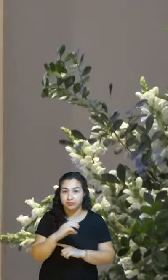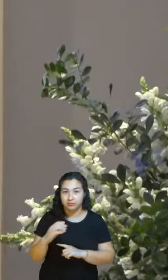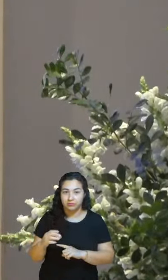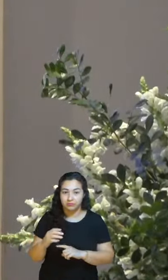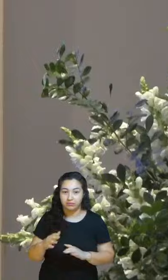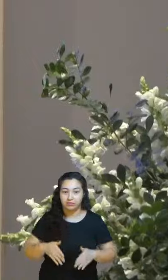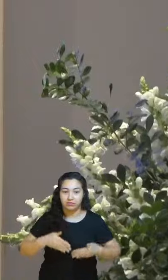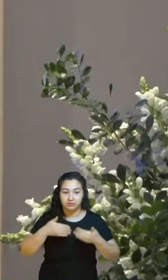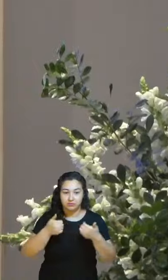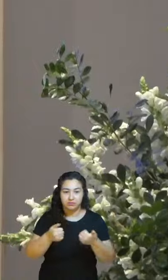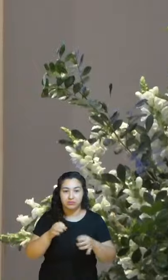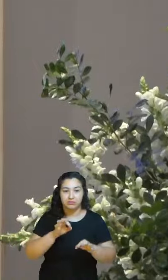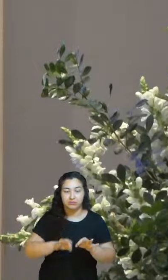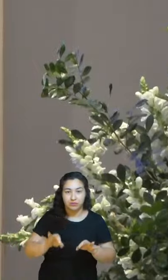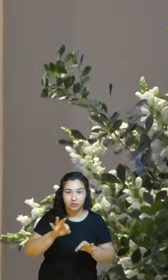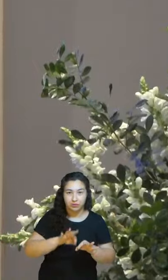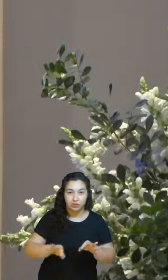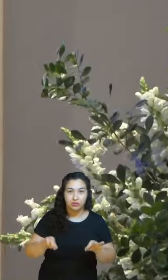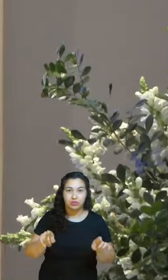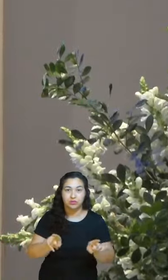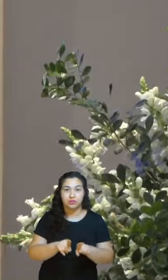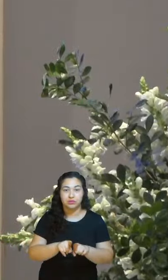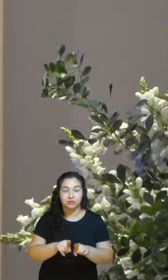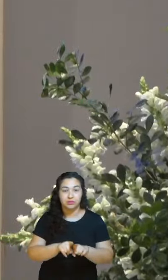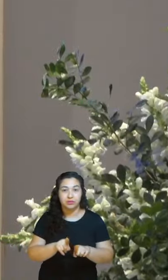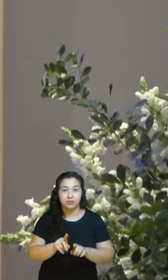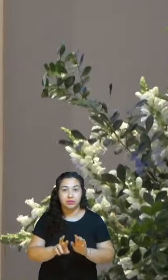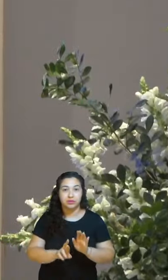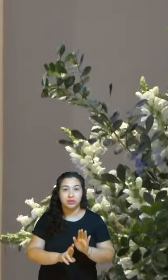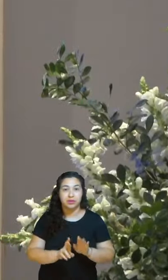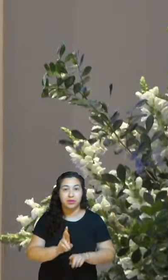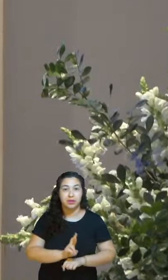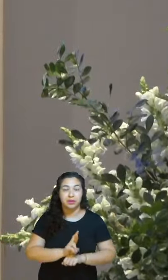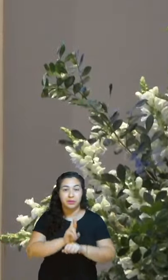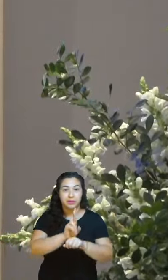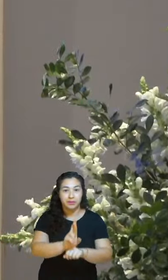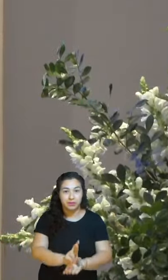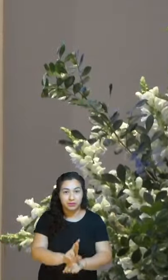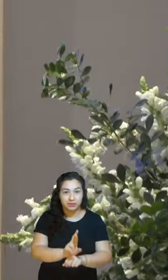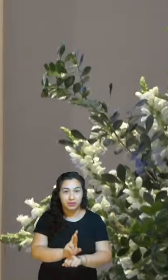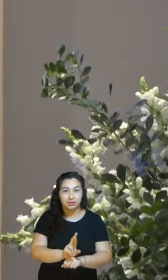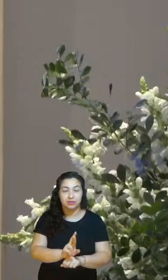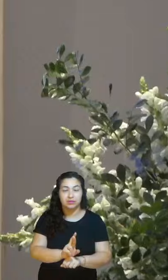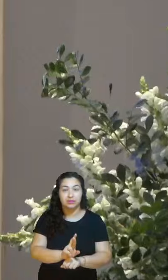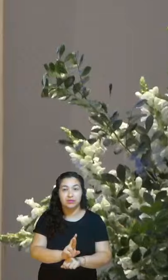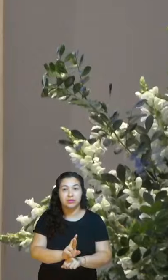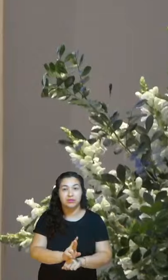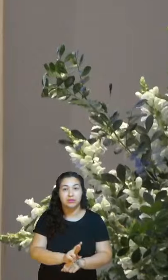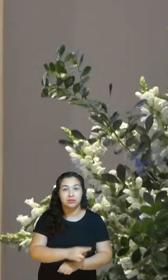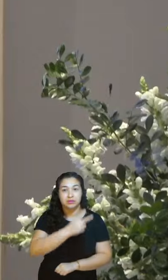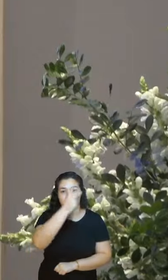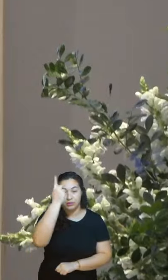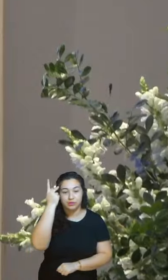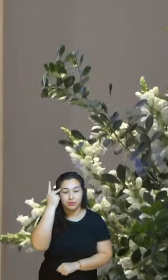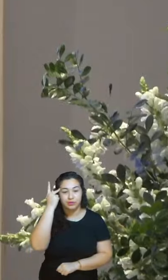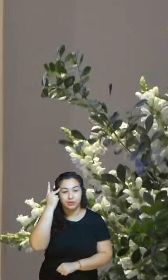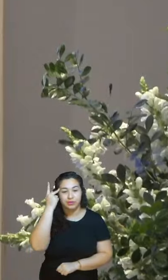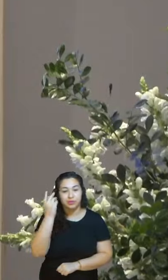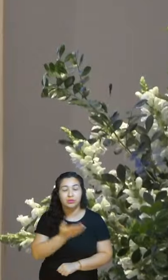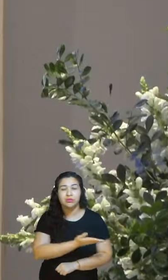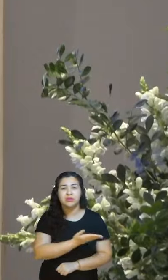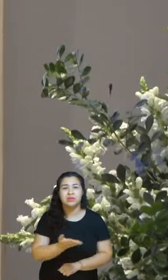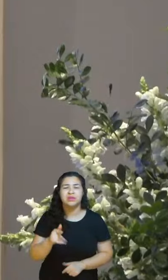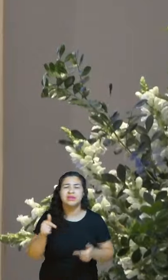como instituição representativa de um povo que reconhecidamente